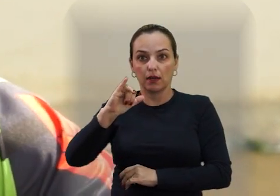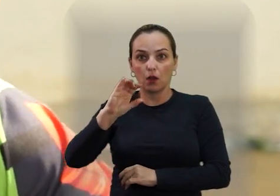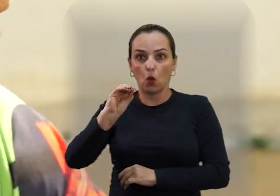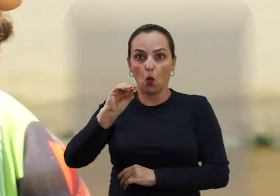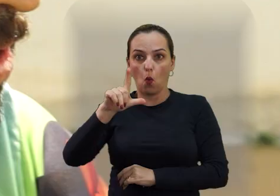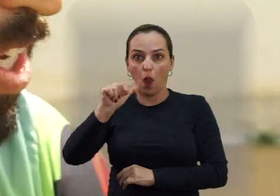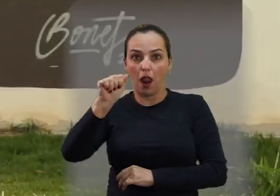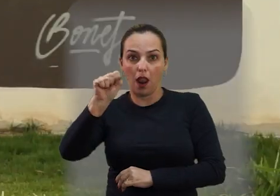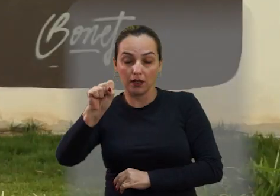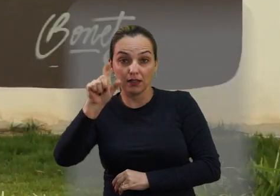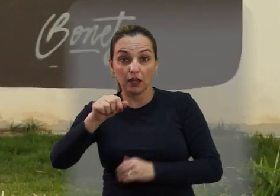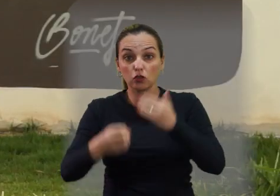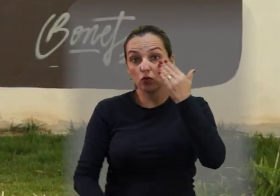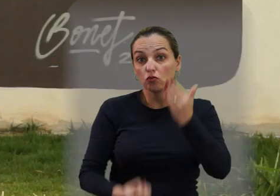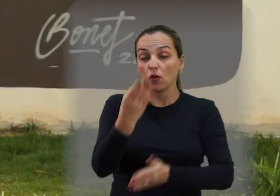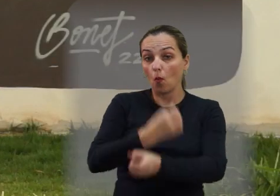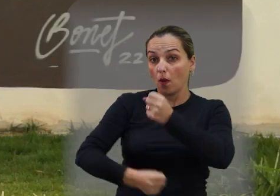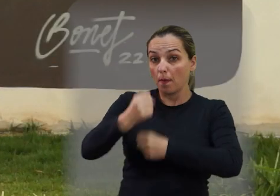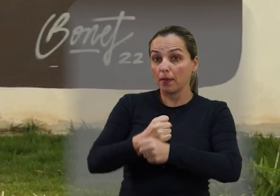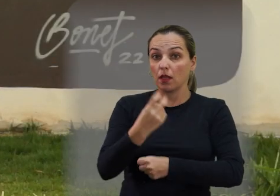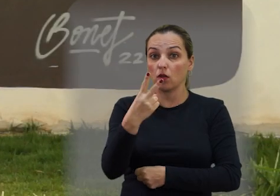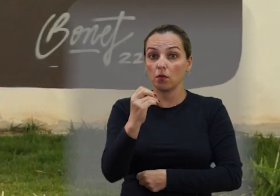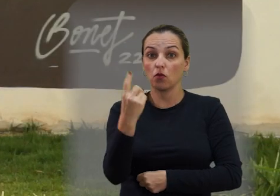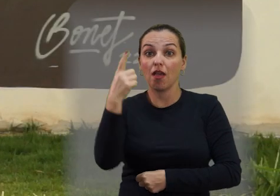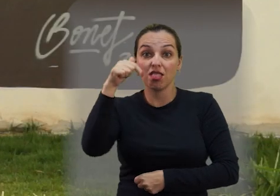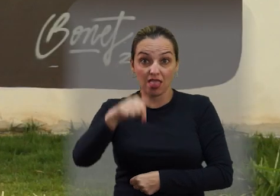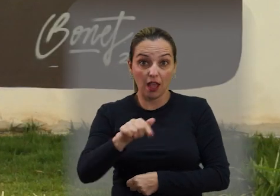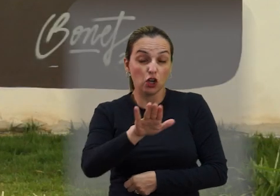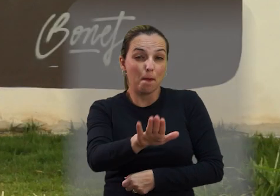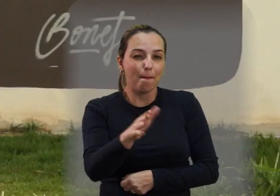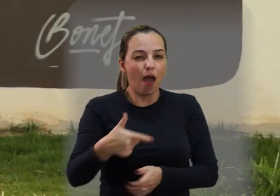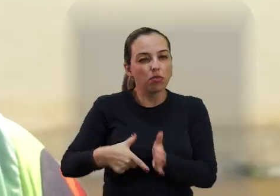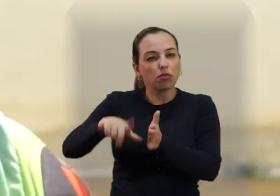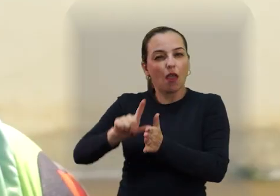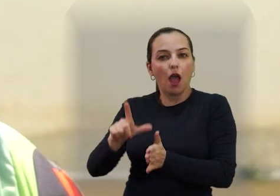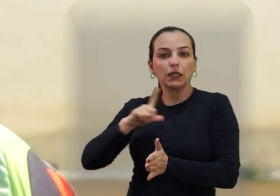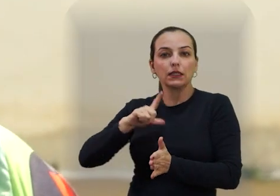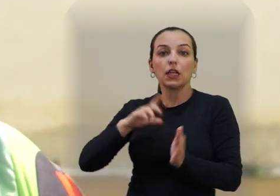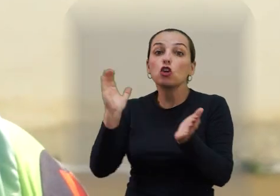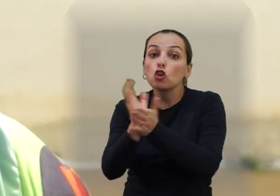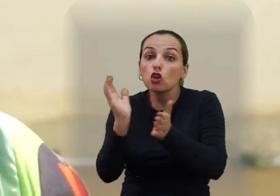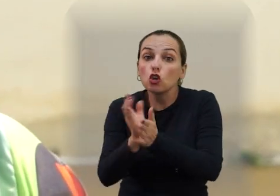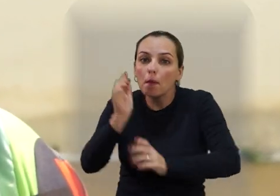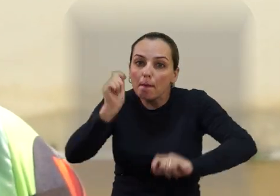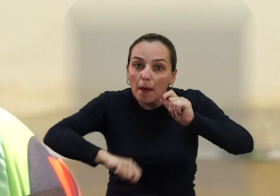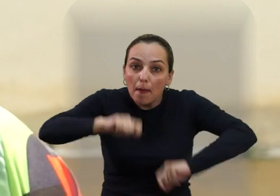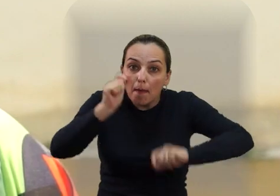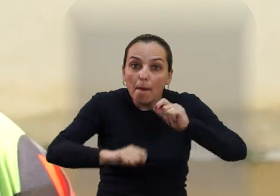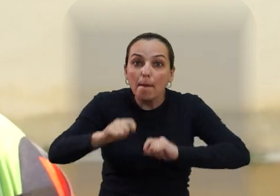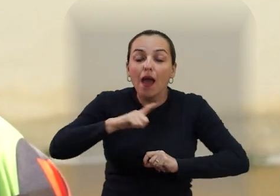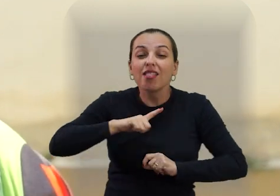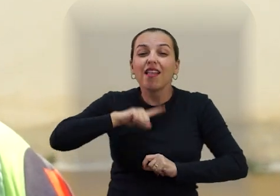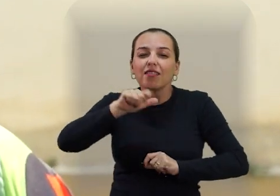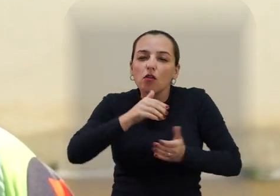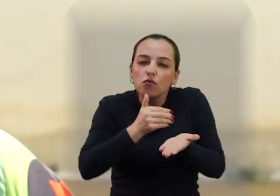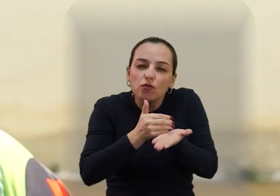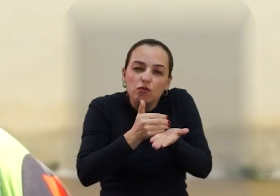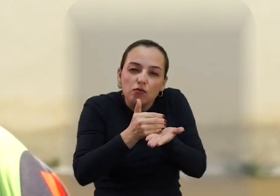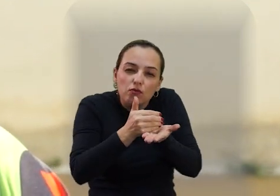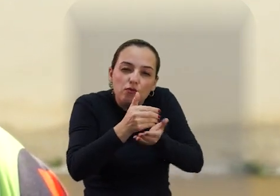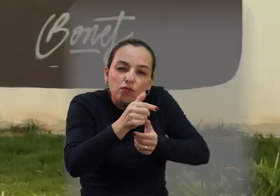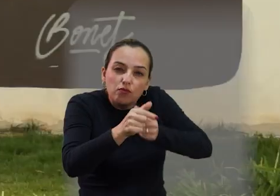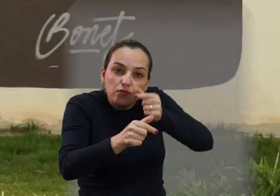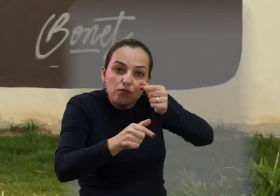nesse meio tempo, existiu um outro grupo, que era o Maracatu Pedra de Fogo, que foi, eu acho que, o início dessa ideia de ter maracatu